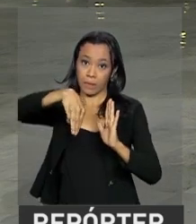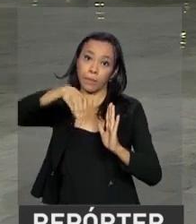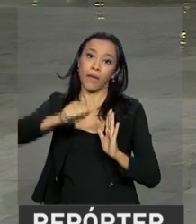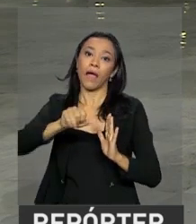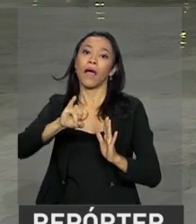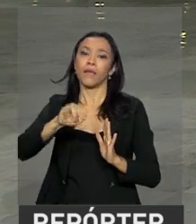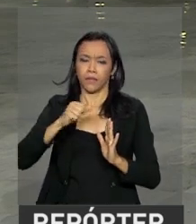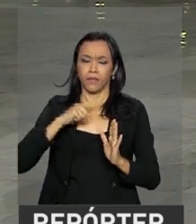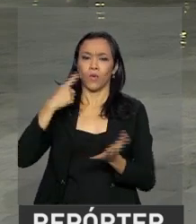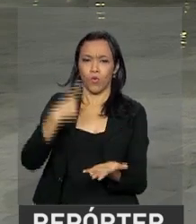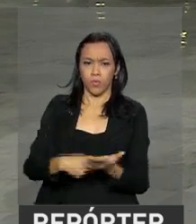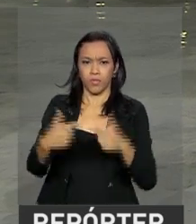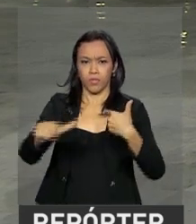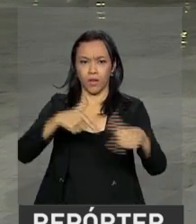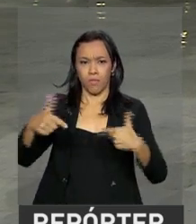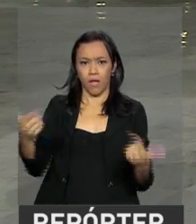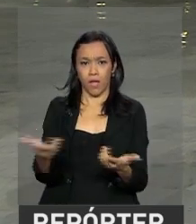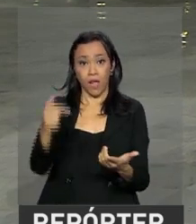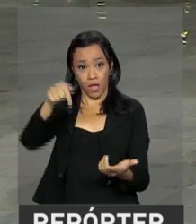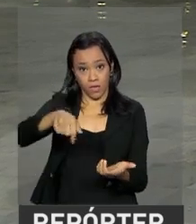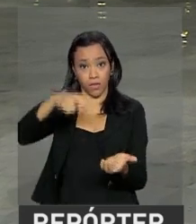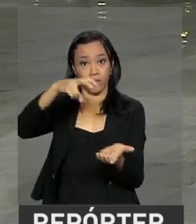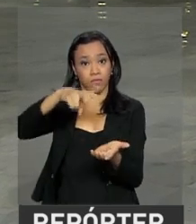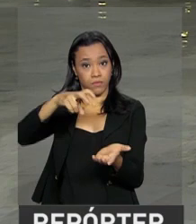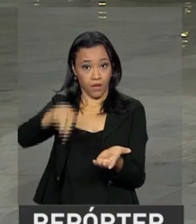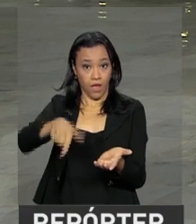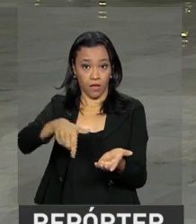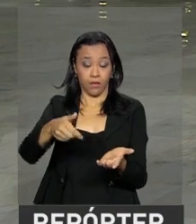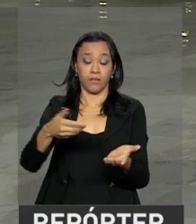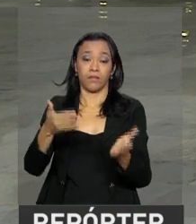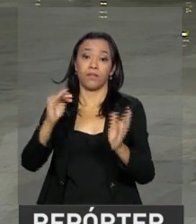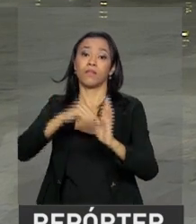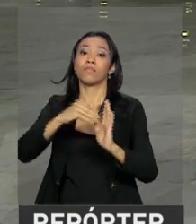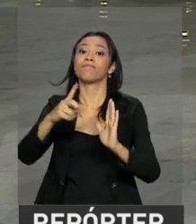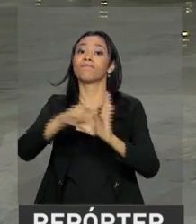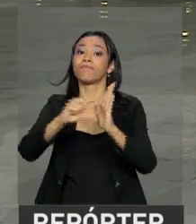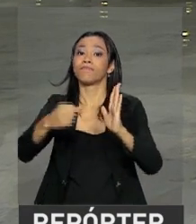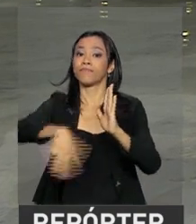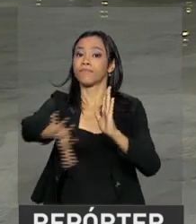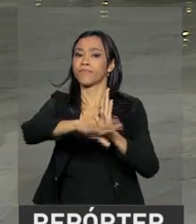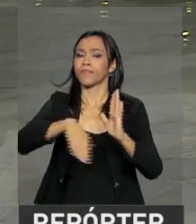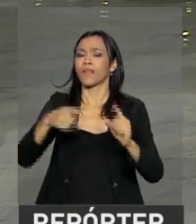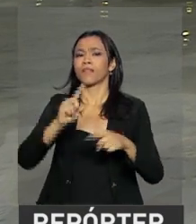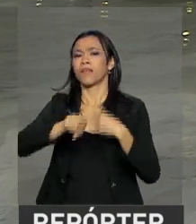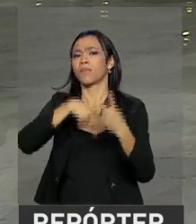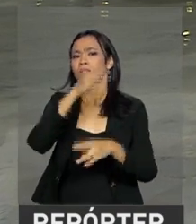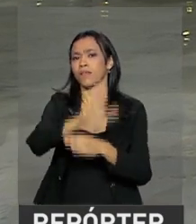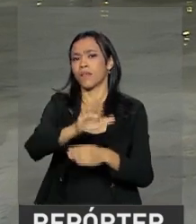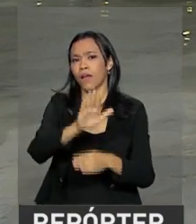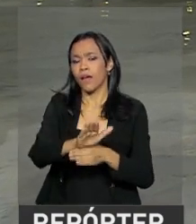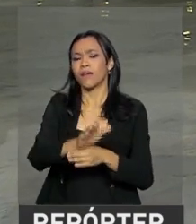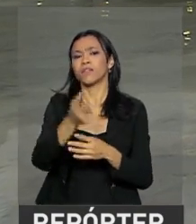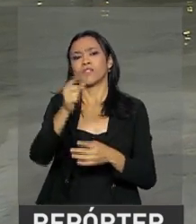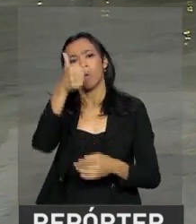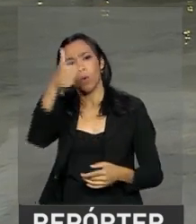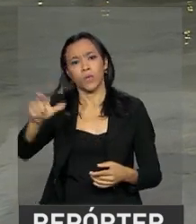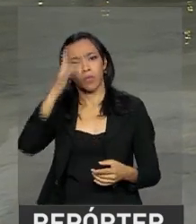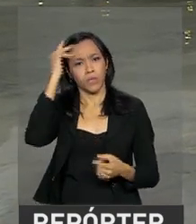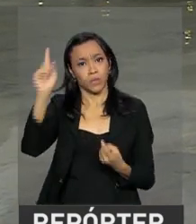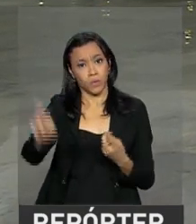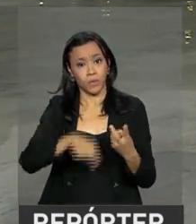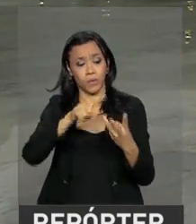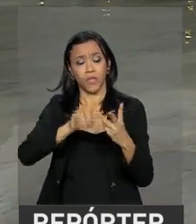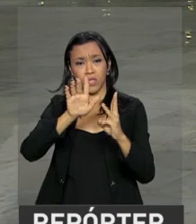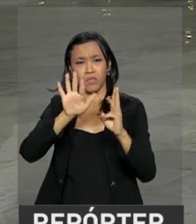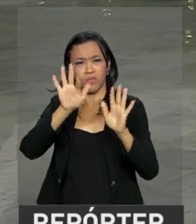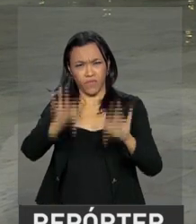Palácio do Planalto agora às 11 horas ele recebe a ministra Carmen Lúcia no começo da tarde ele recebe Dr luí Inácio adnos E no fim